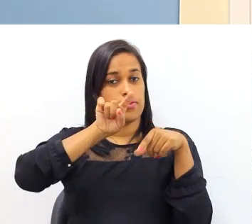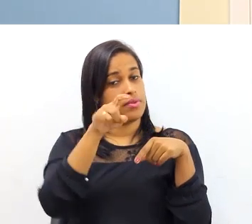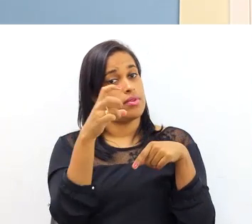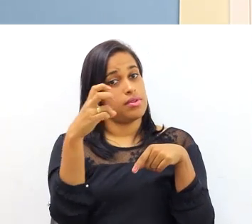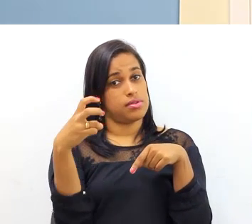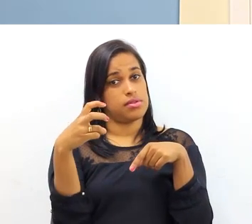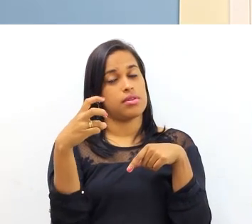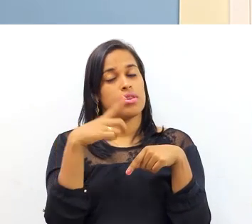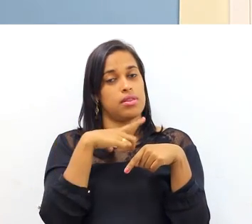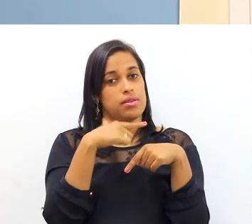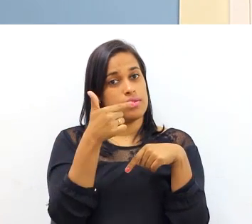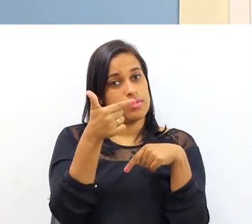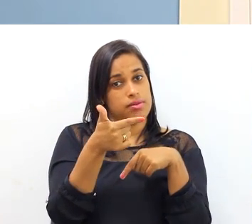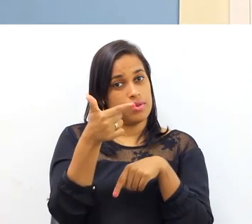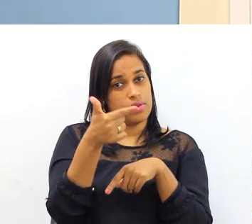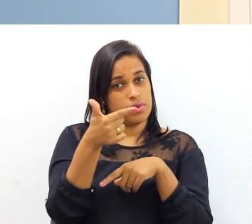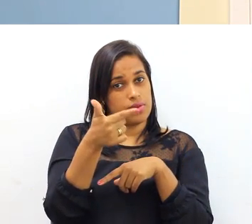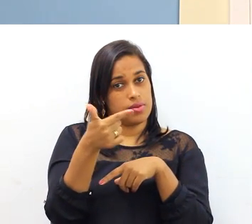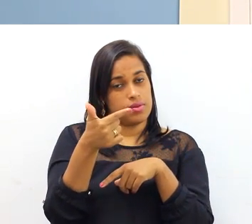2